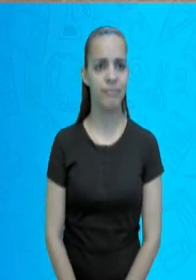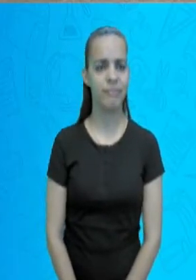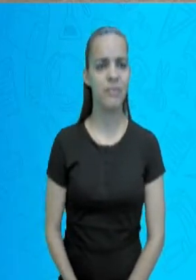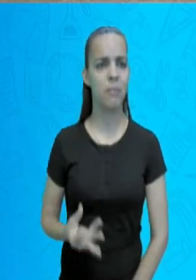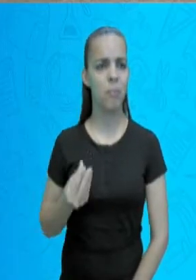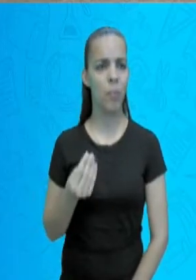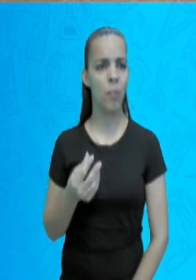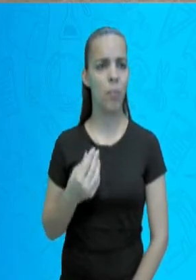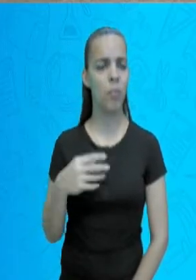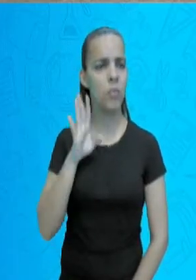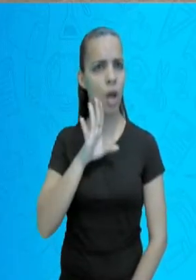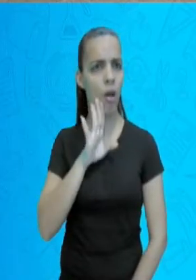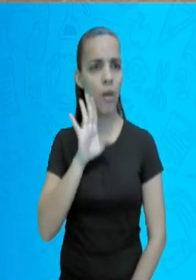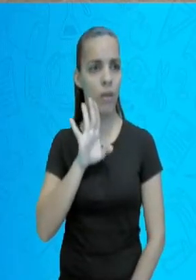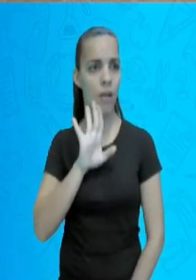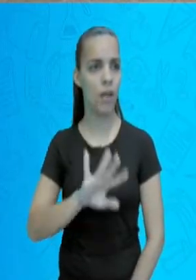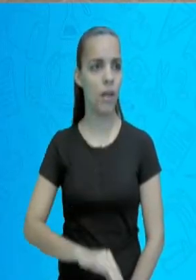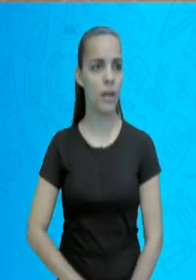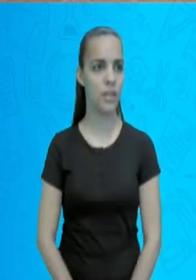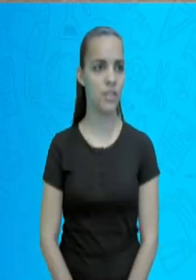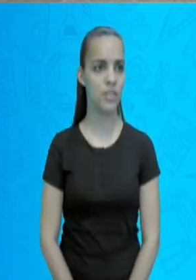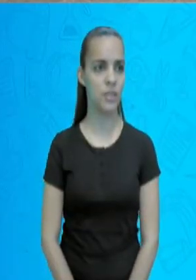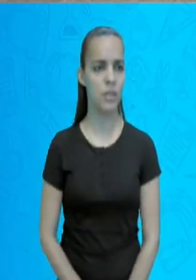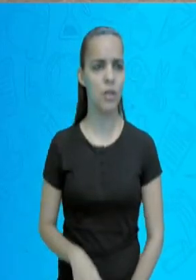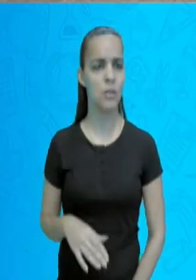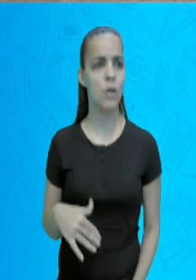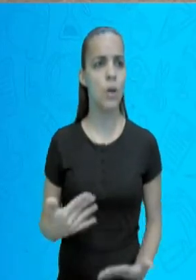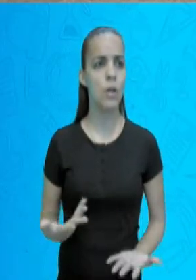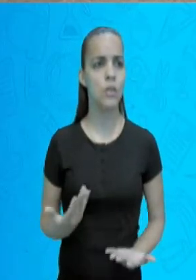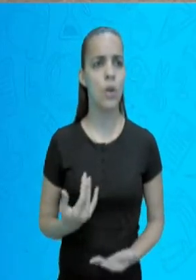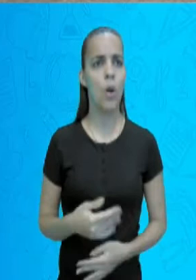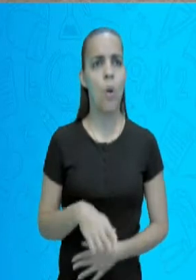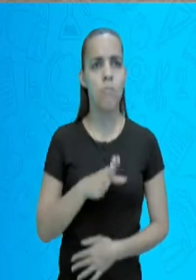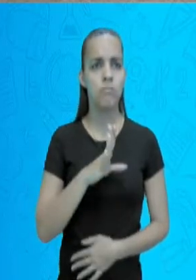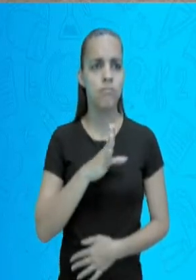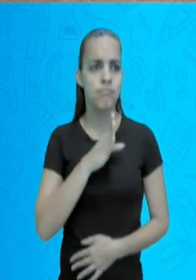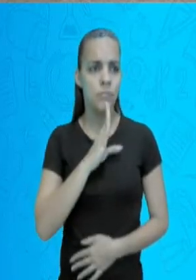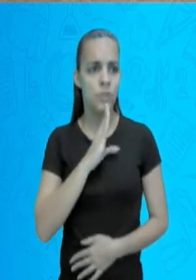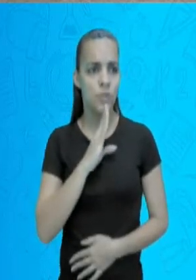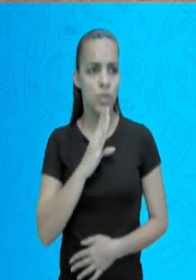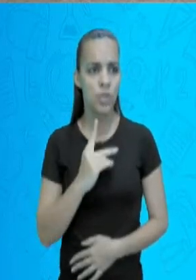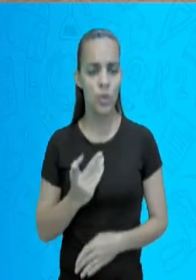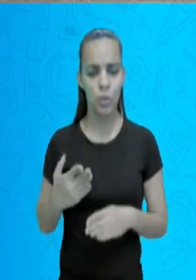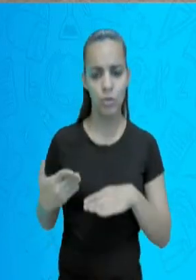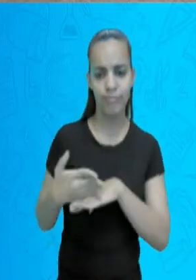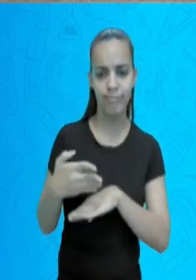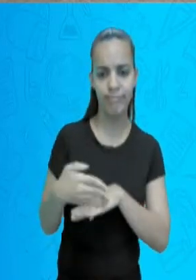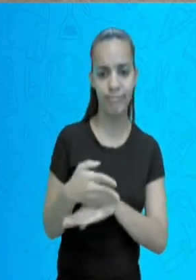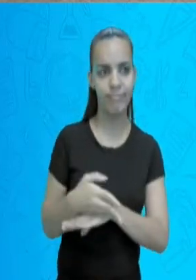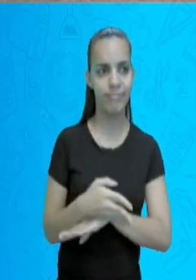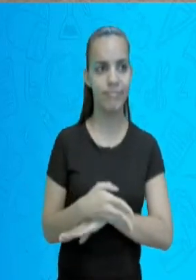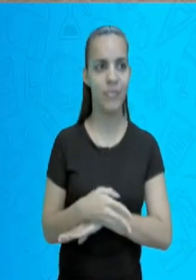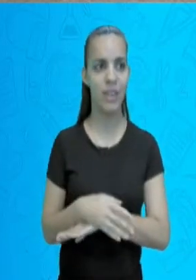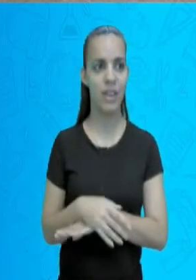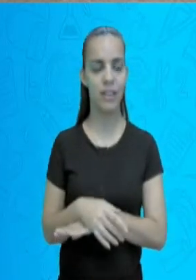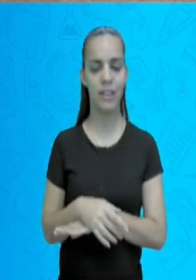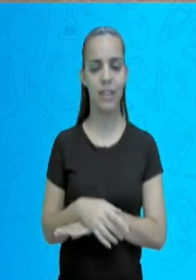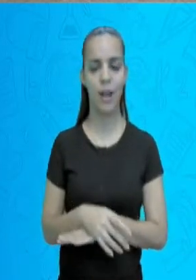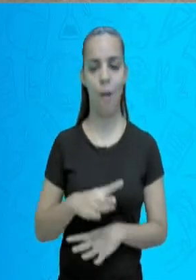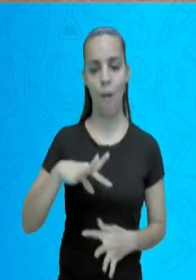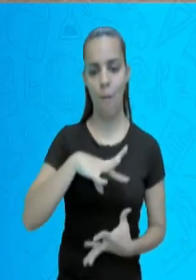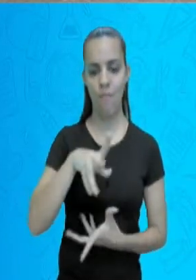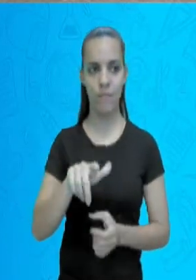interessante, porque quando a gente adentrar nesse continente, nós vamos ver